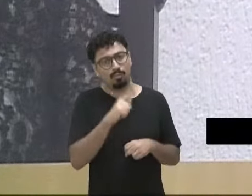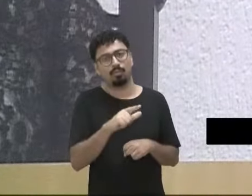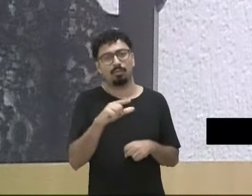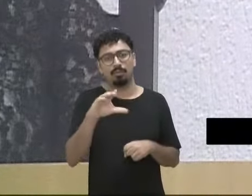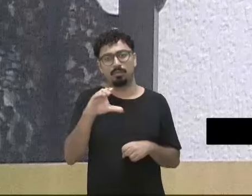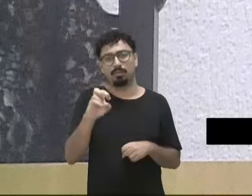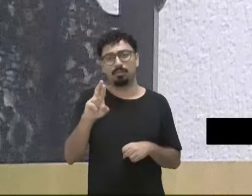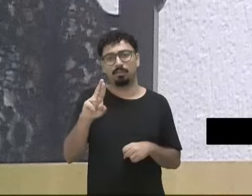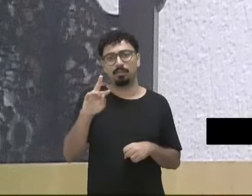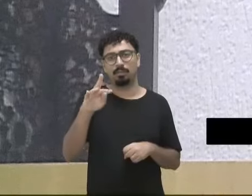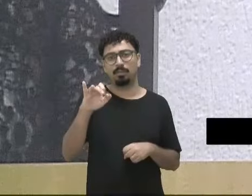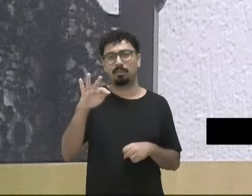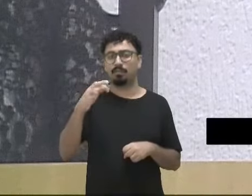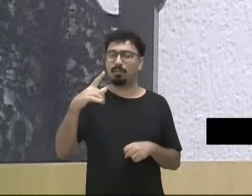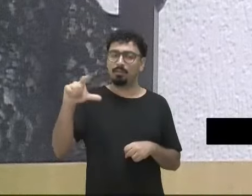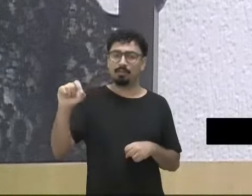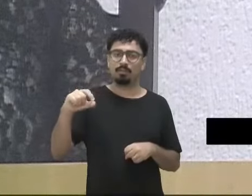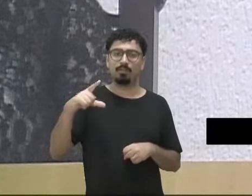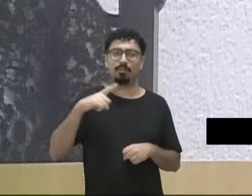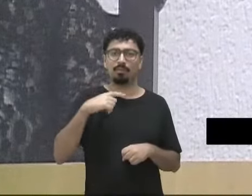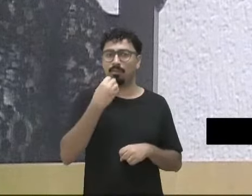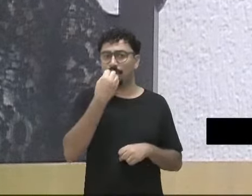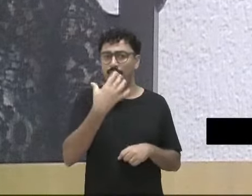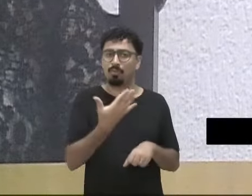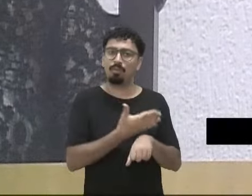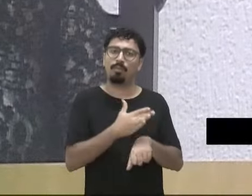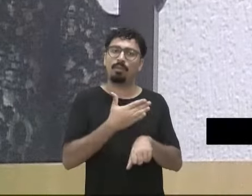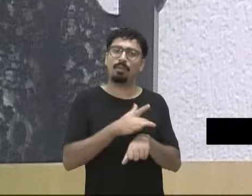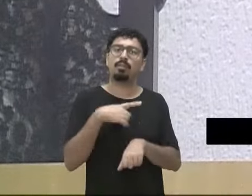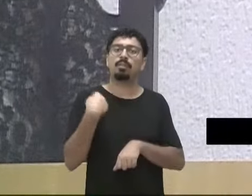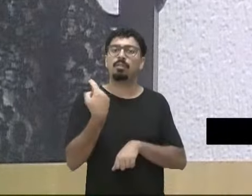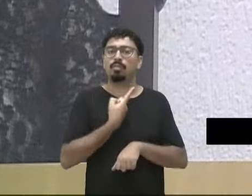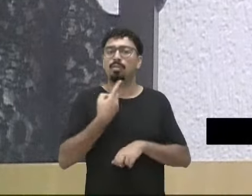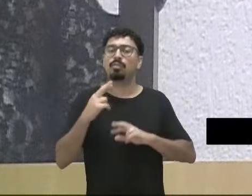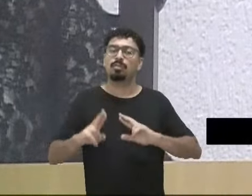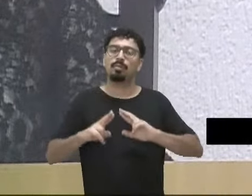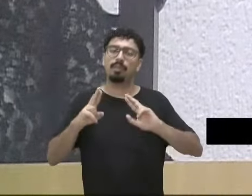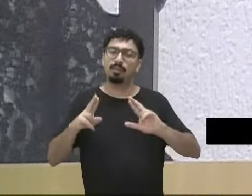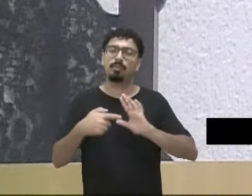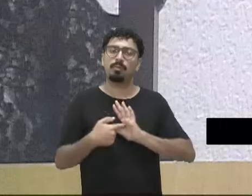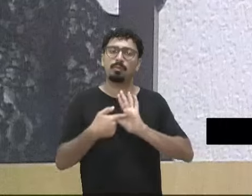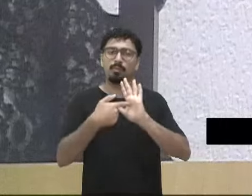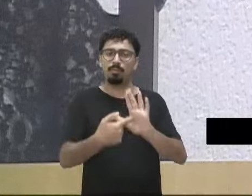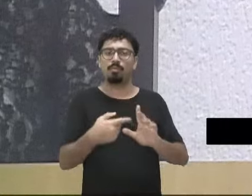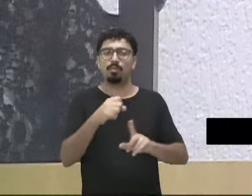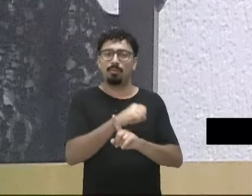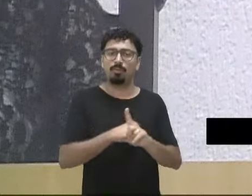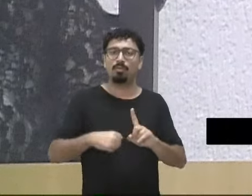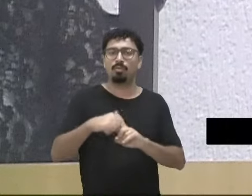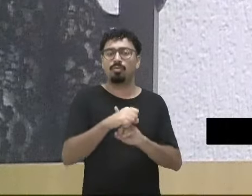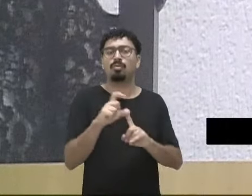de boas práticas, que é o que nós esperamos para mostrar para a sociedade o quanto nós